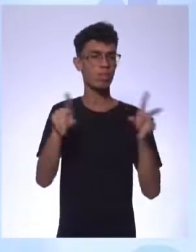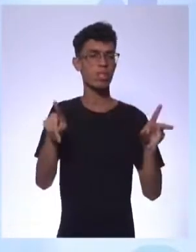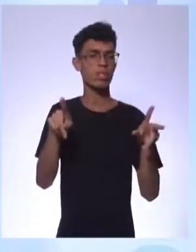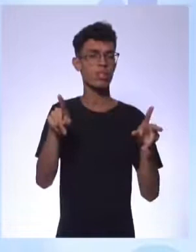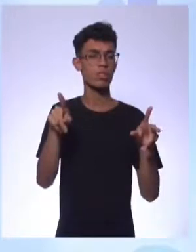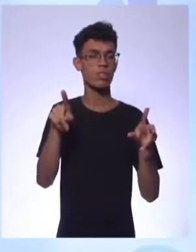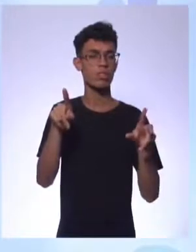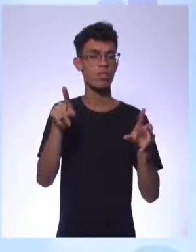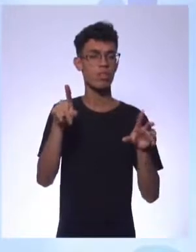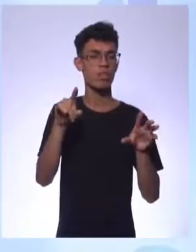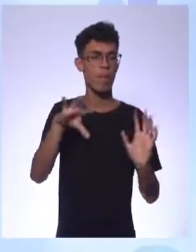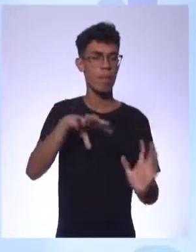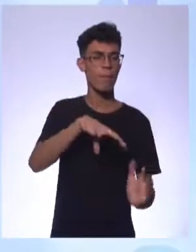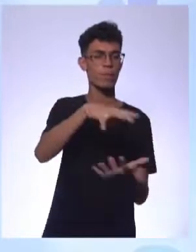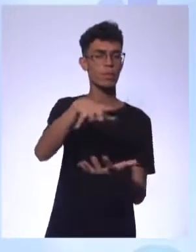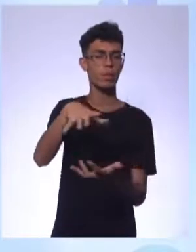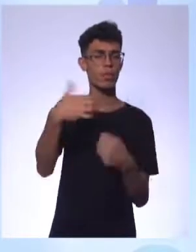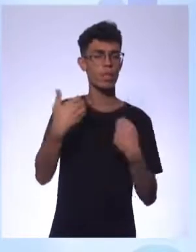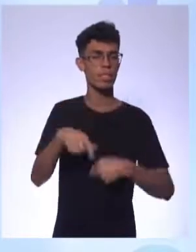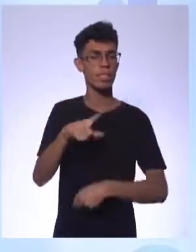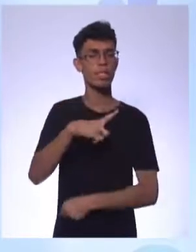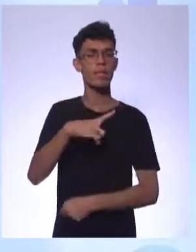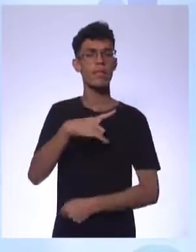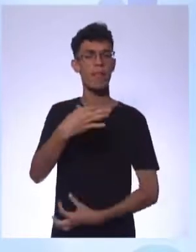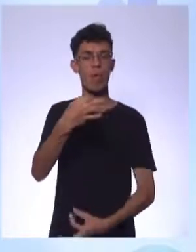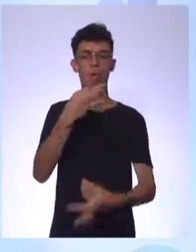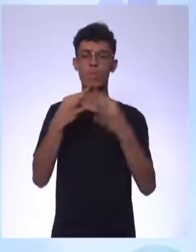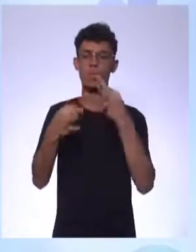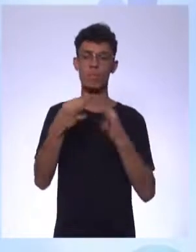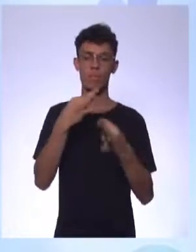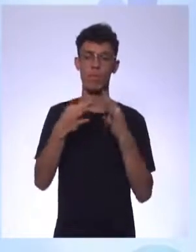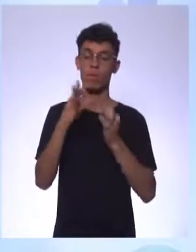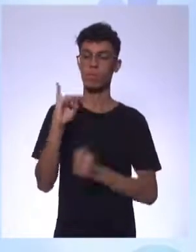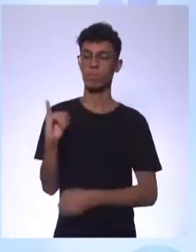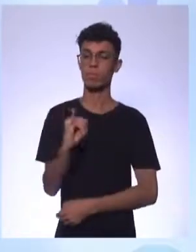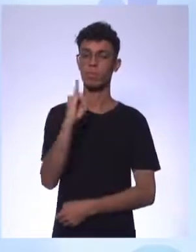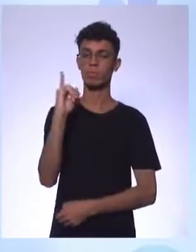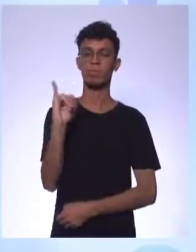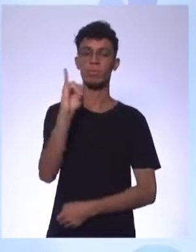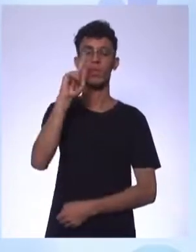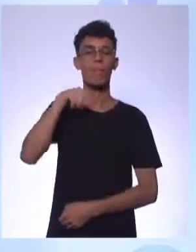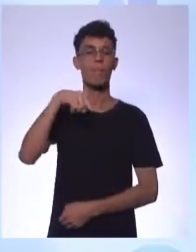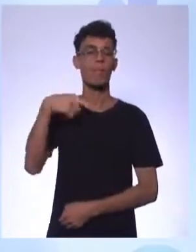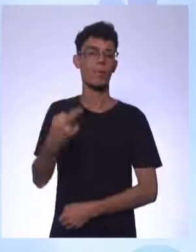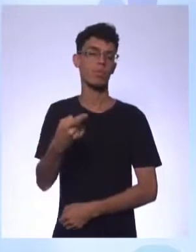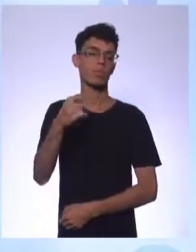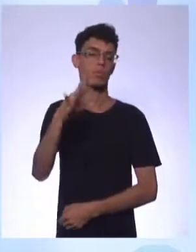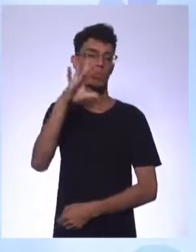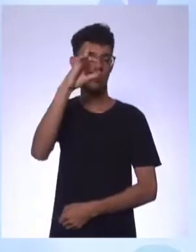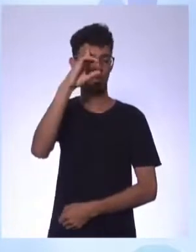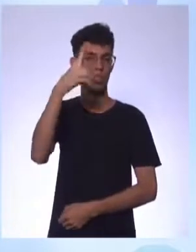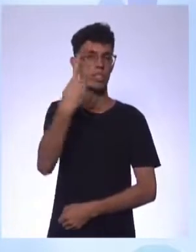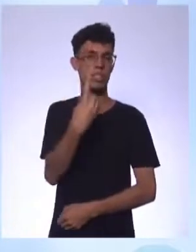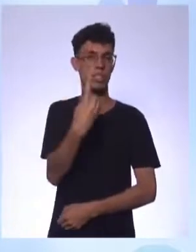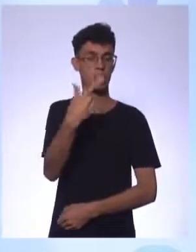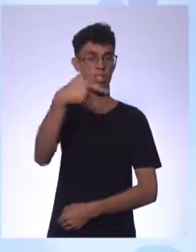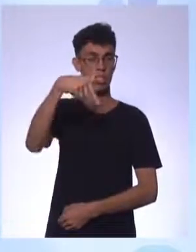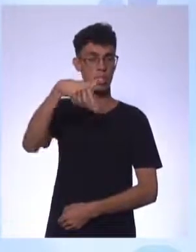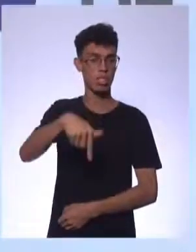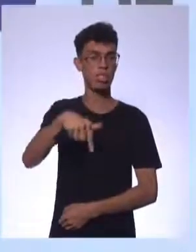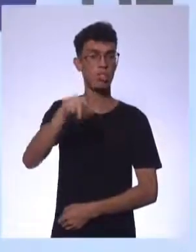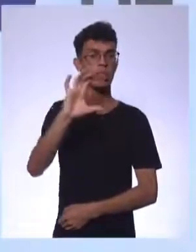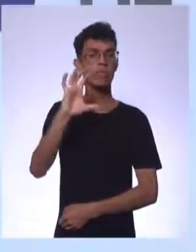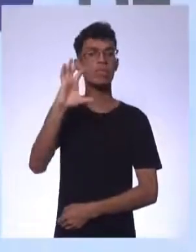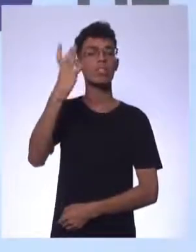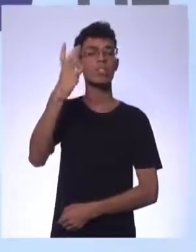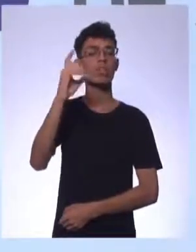aprender a dar uma opinião, e importantíssimo, porque no próximo dia 17, se não acontecer nenhum entrevero, né, ou que